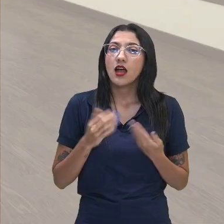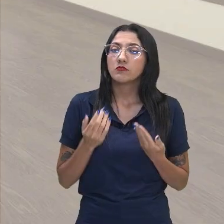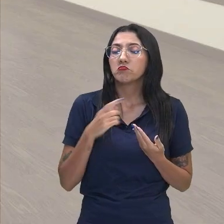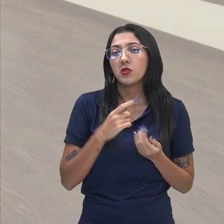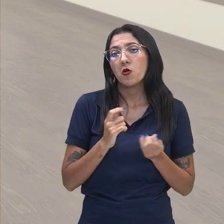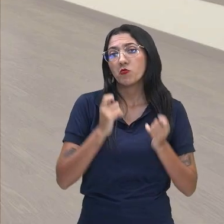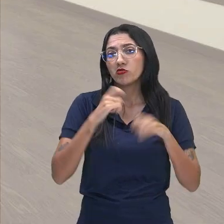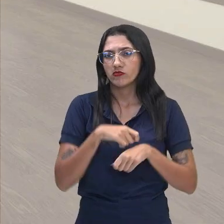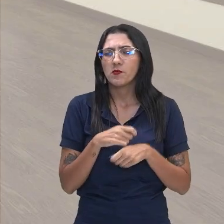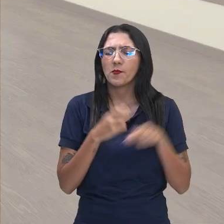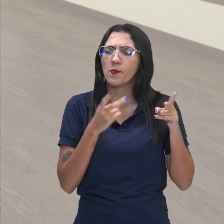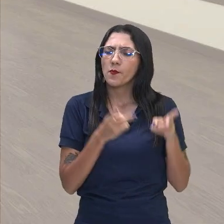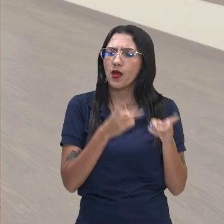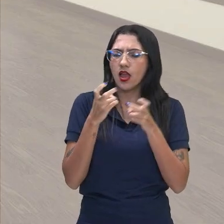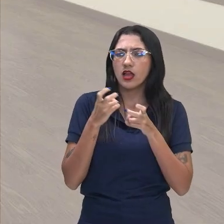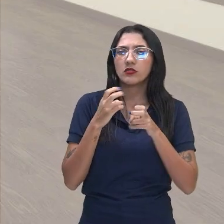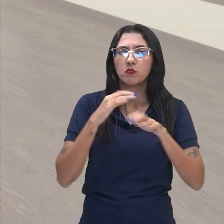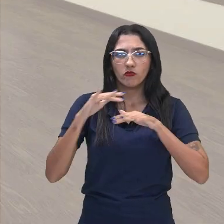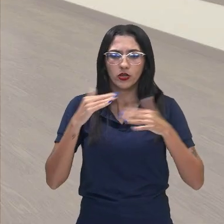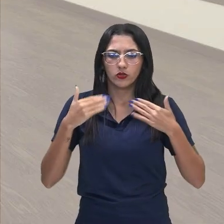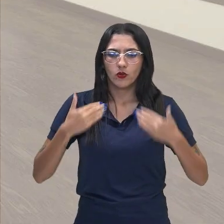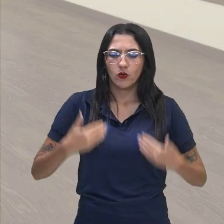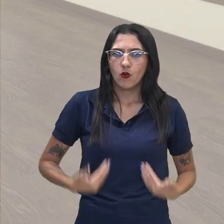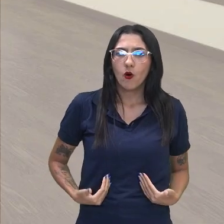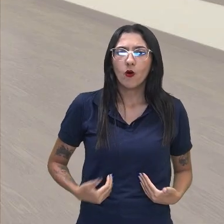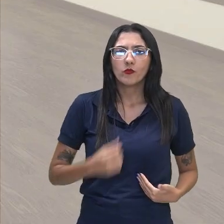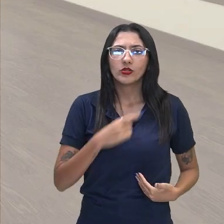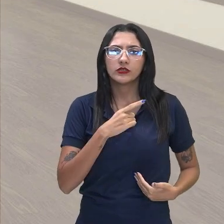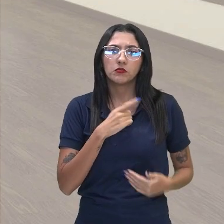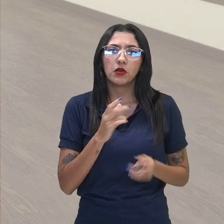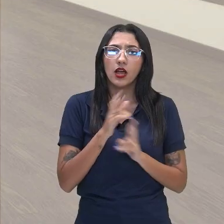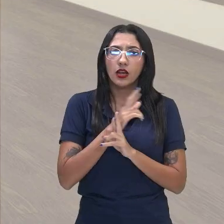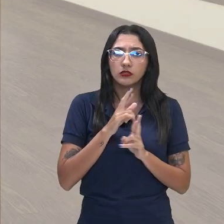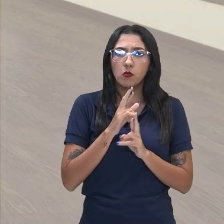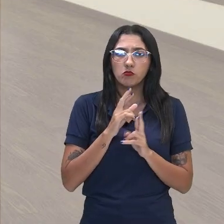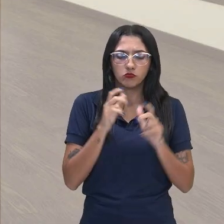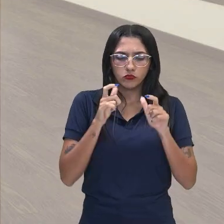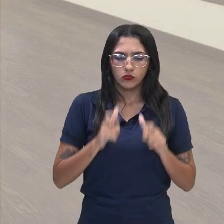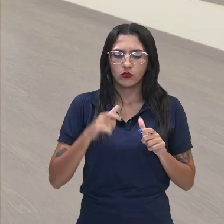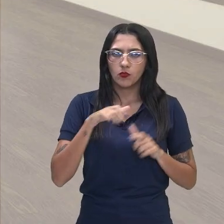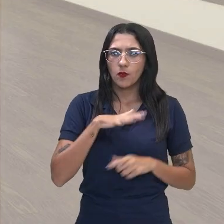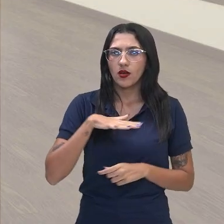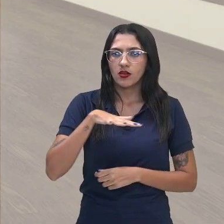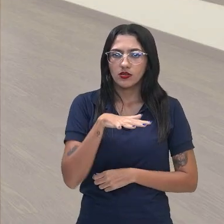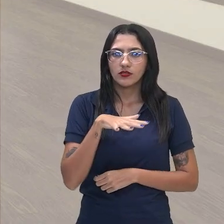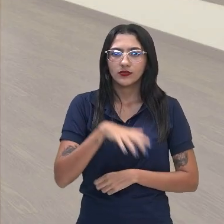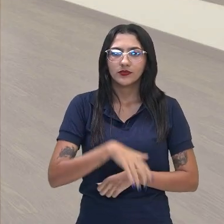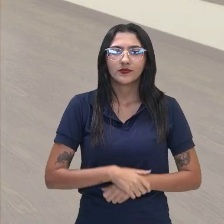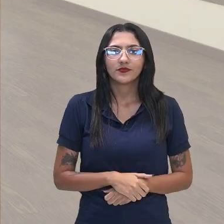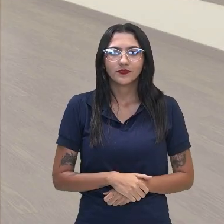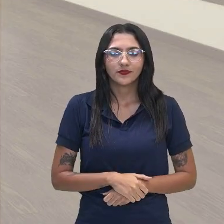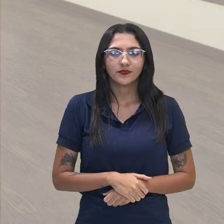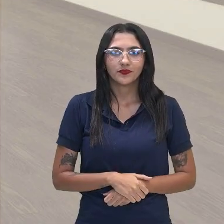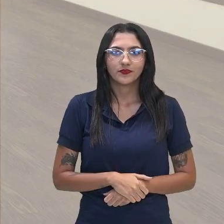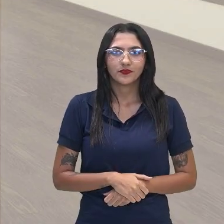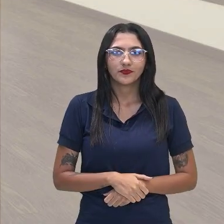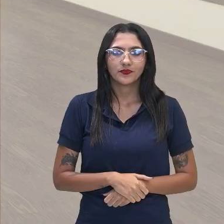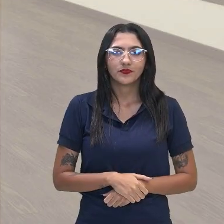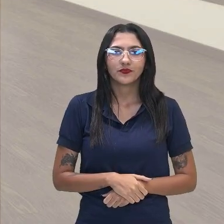que todo esse movimentar ele ocorre dentro de um espaço. Olha só.